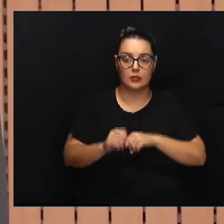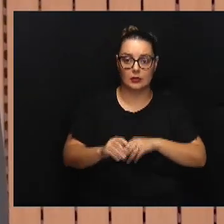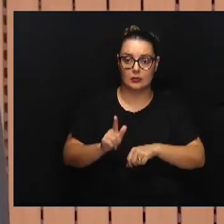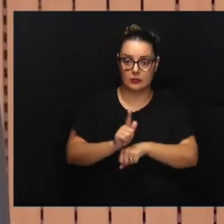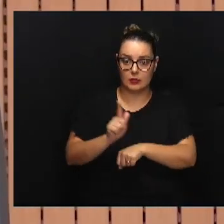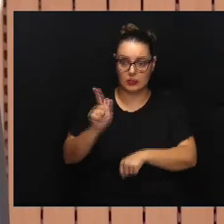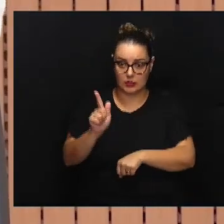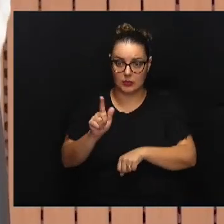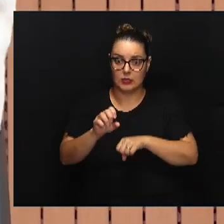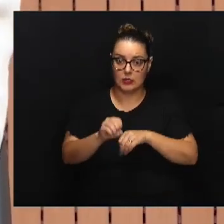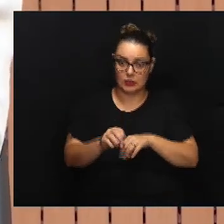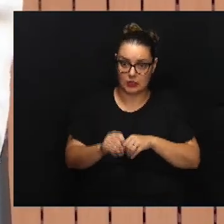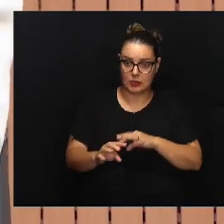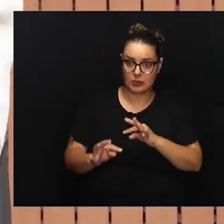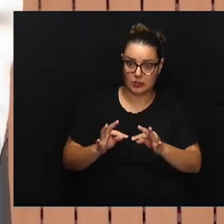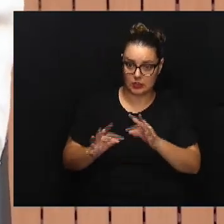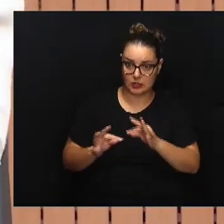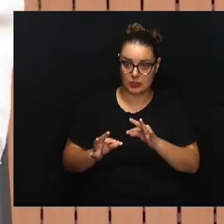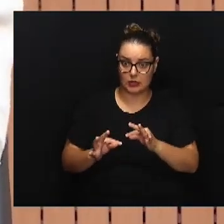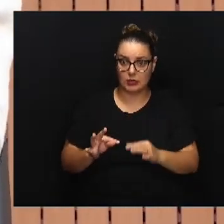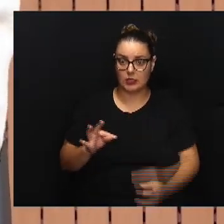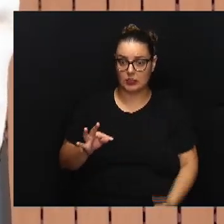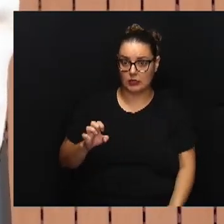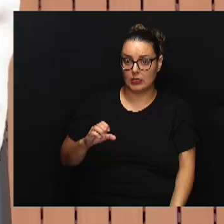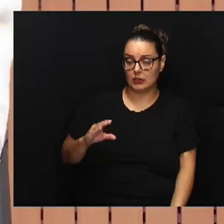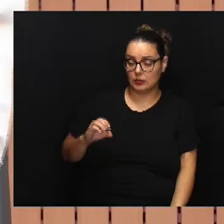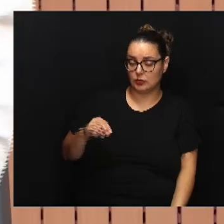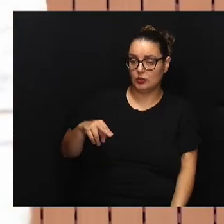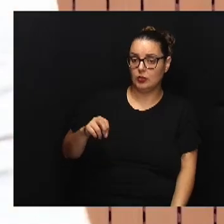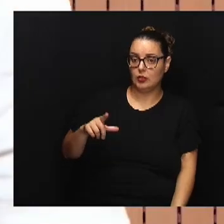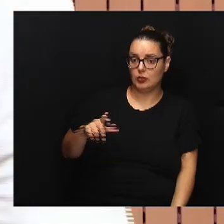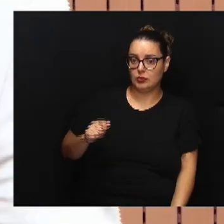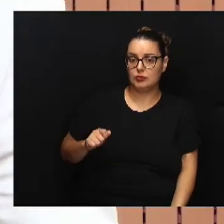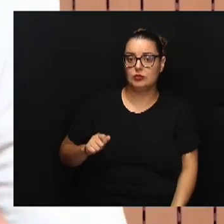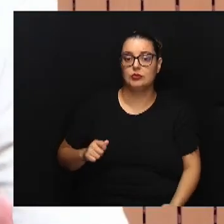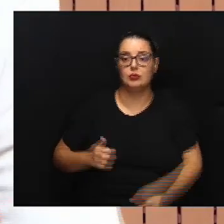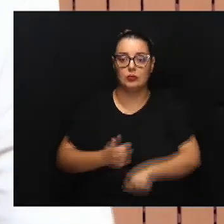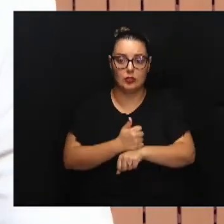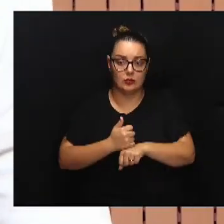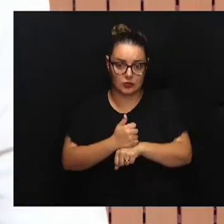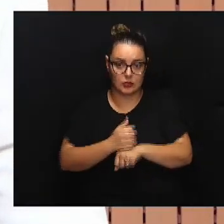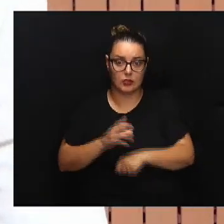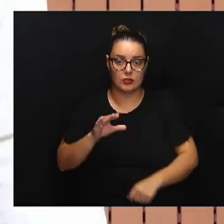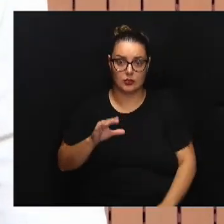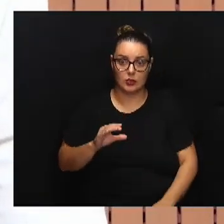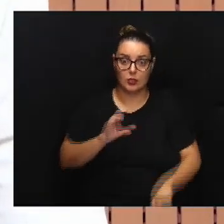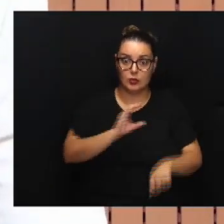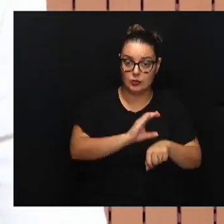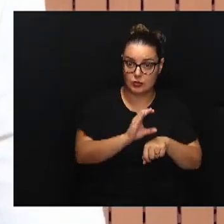a educação técnica, tecnológica, profissional e científica, né? Cursinho